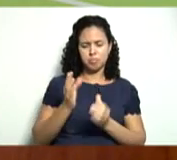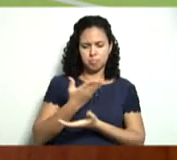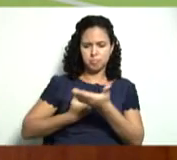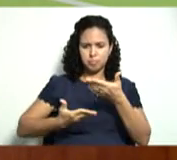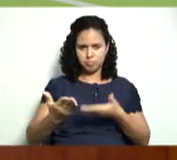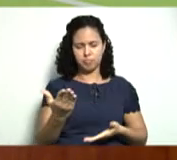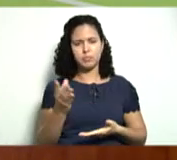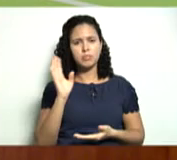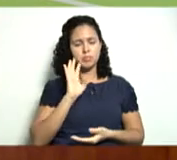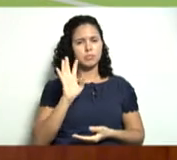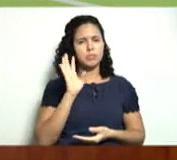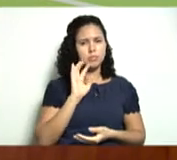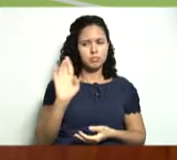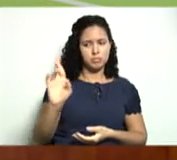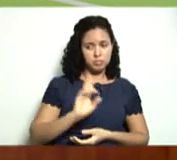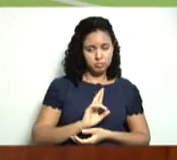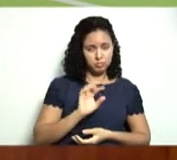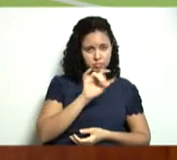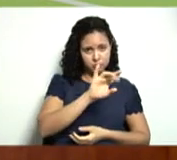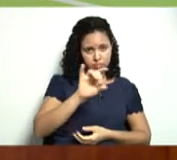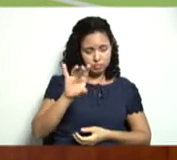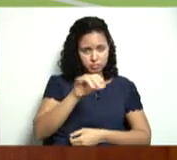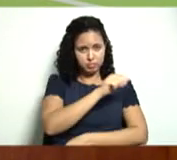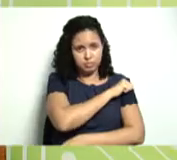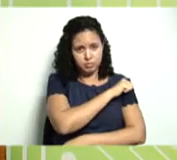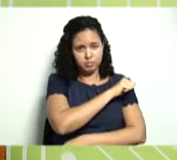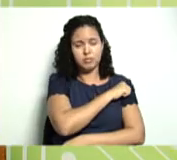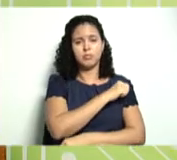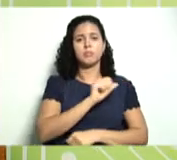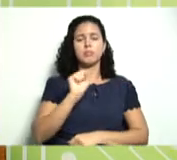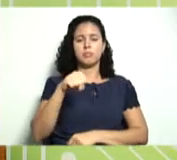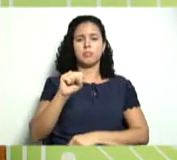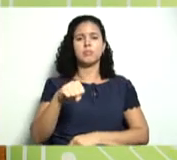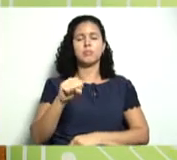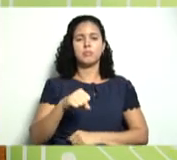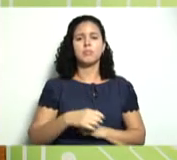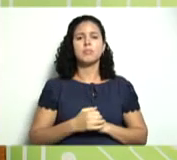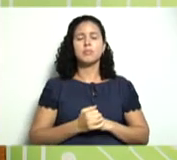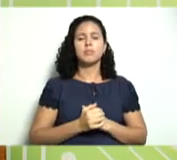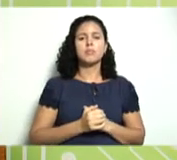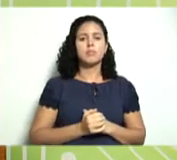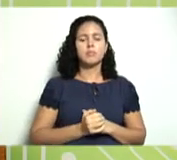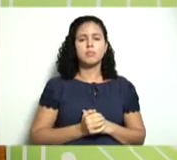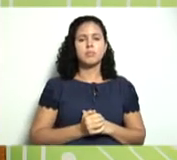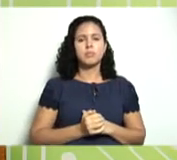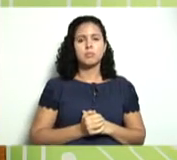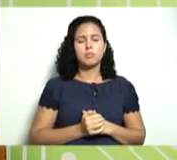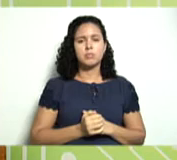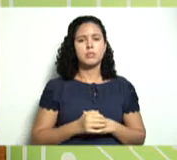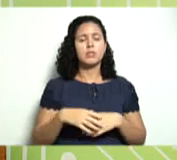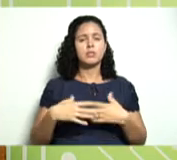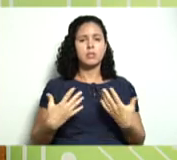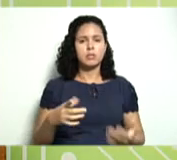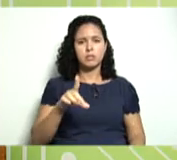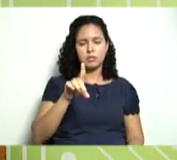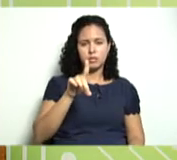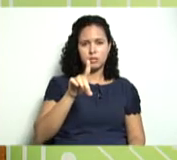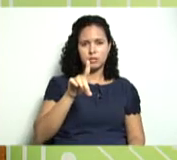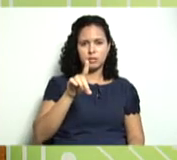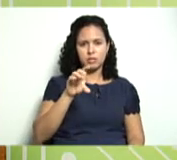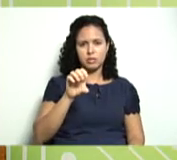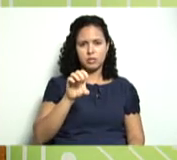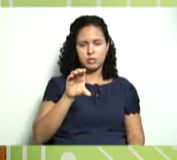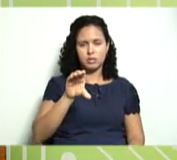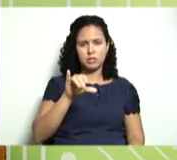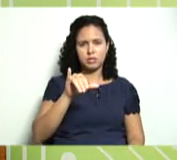bacana a gente ter a resposta de vocês aí aí é isso aí a gente então sim há a questão do desse mal e foi uma pegadinha que